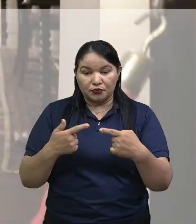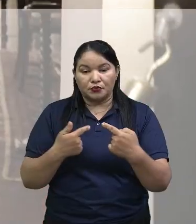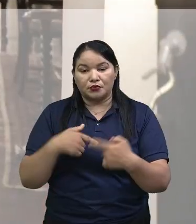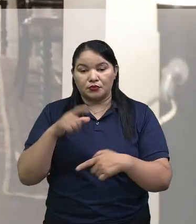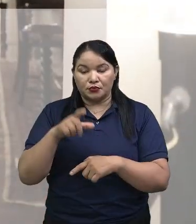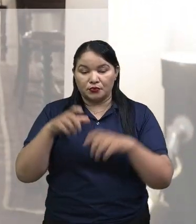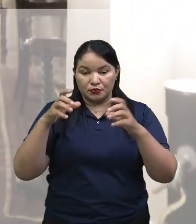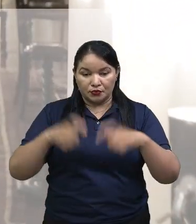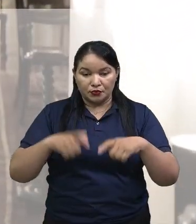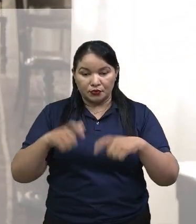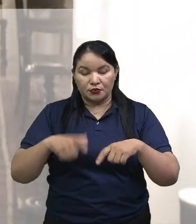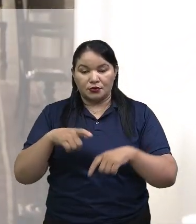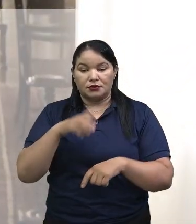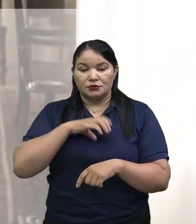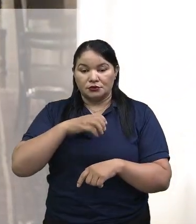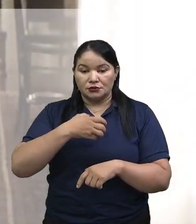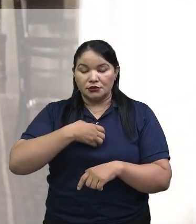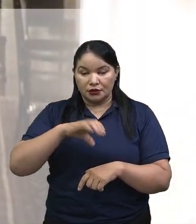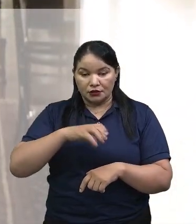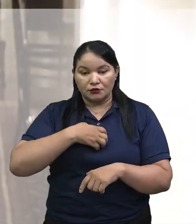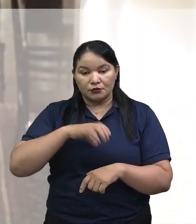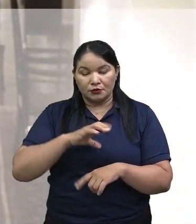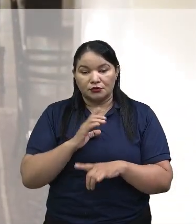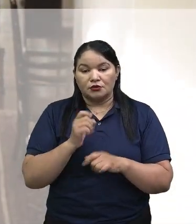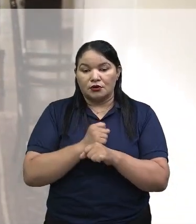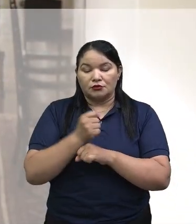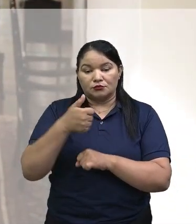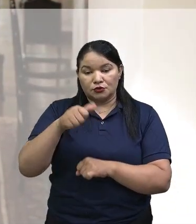Bahia entre 1896 e